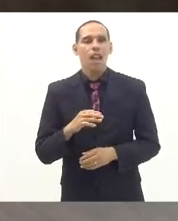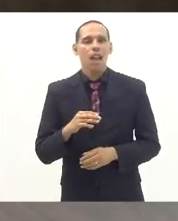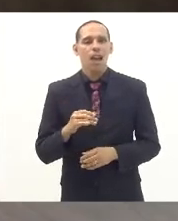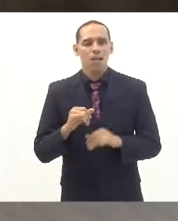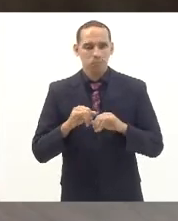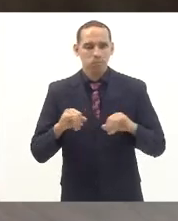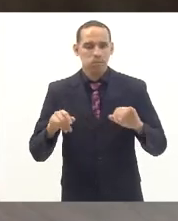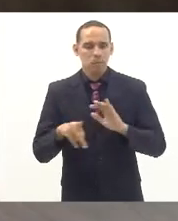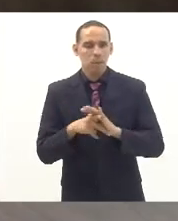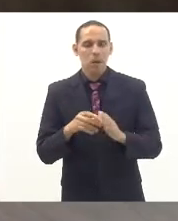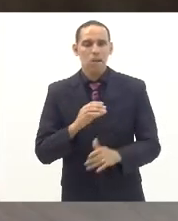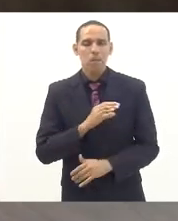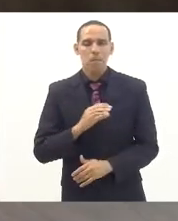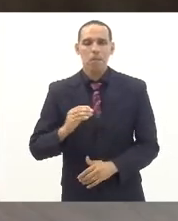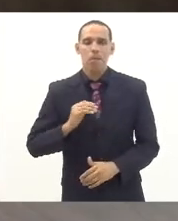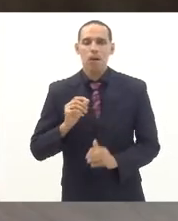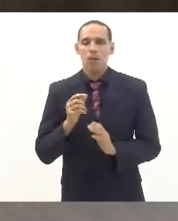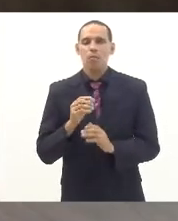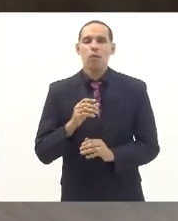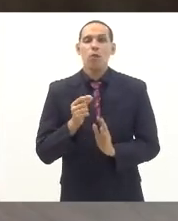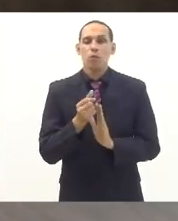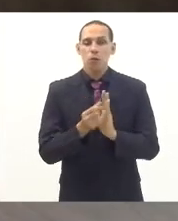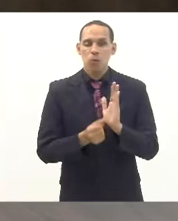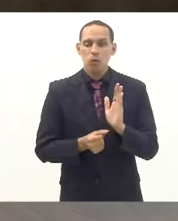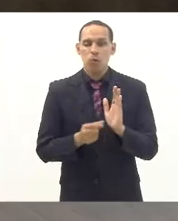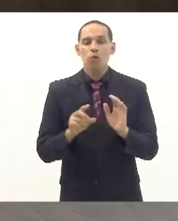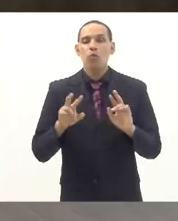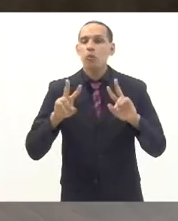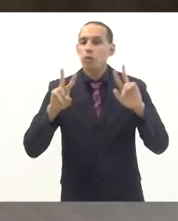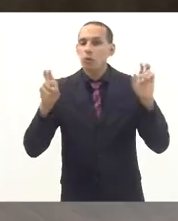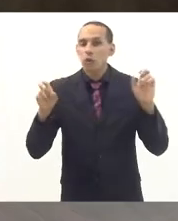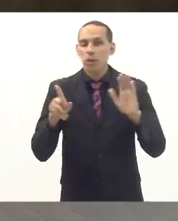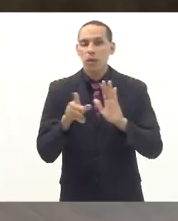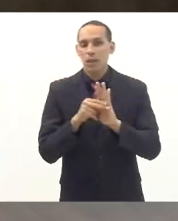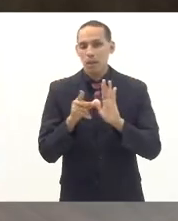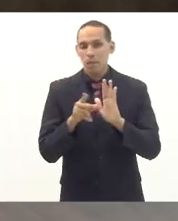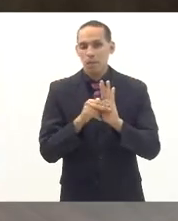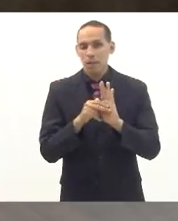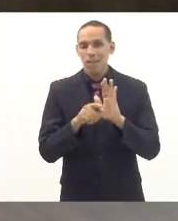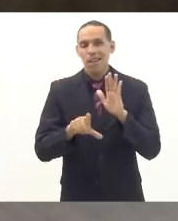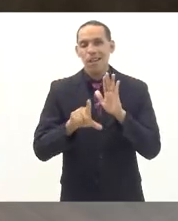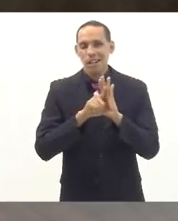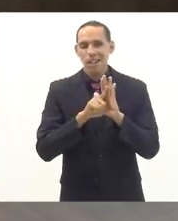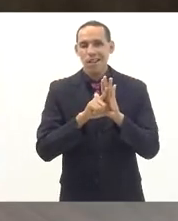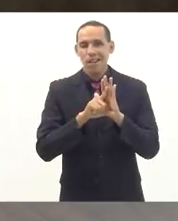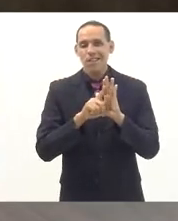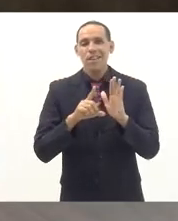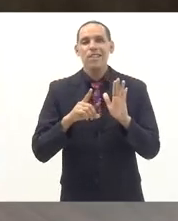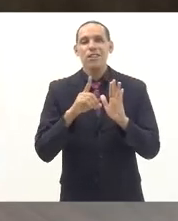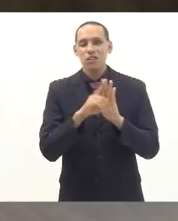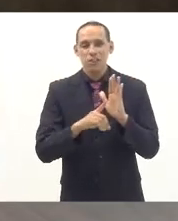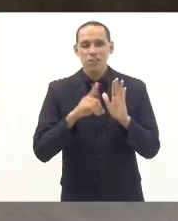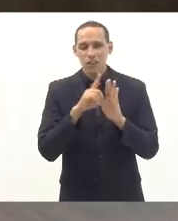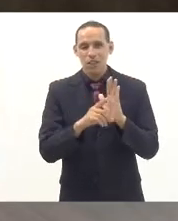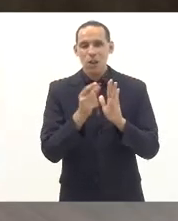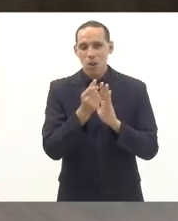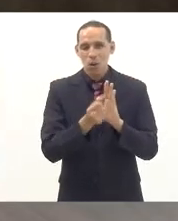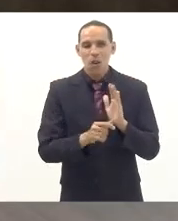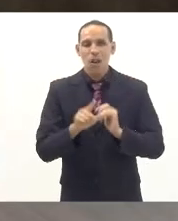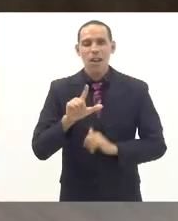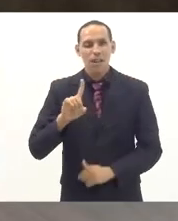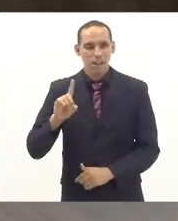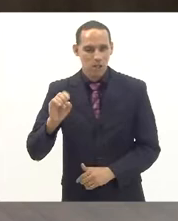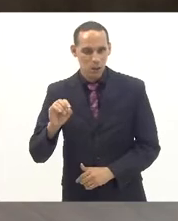orçamento sobre apresentação as emendas à lei de diretrizes orçamentárias a